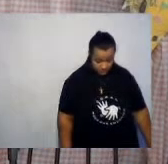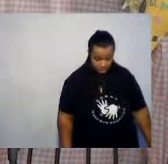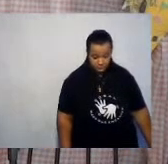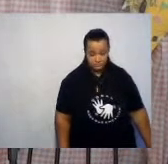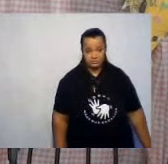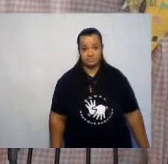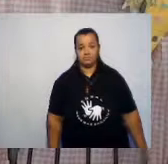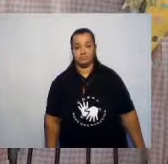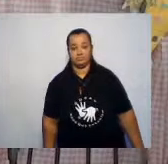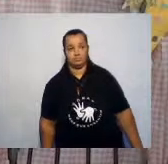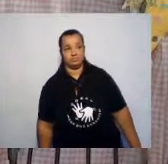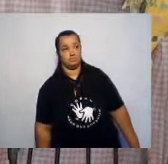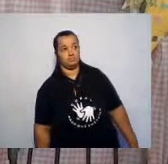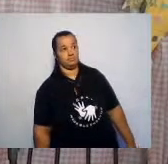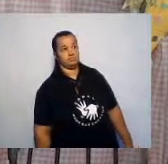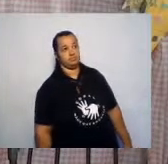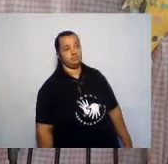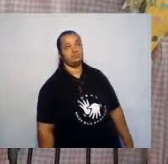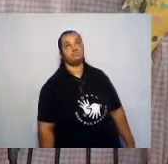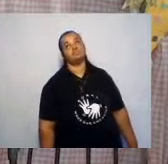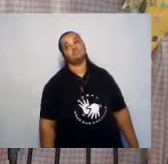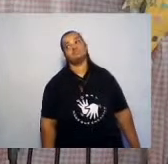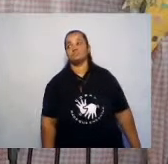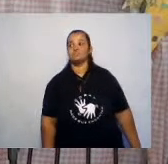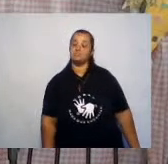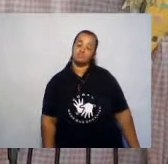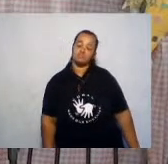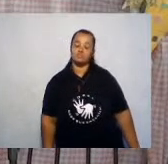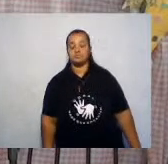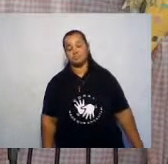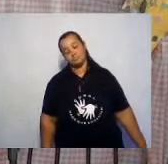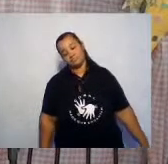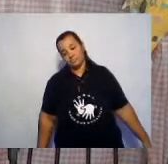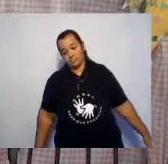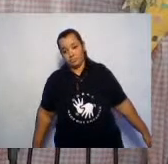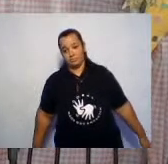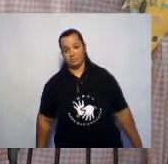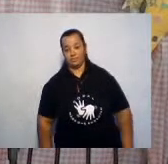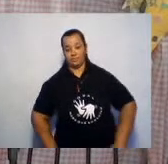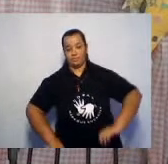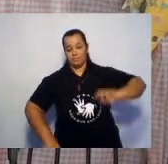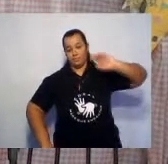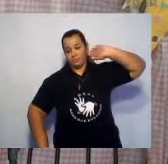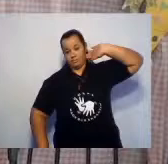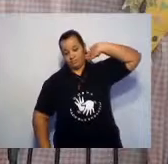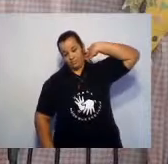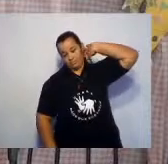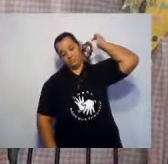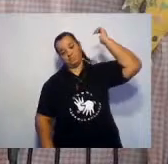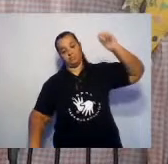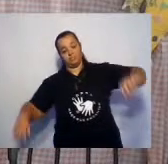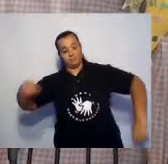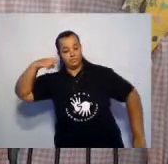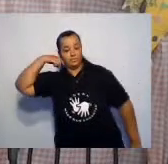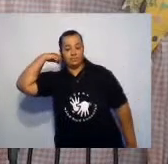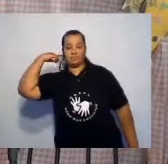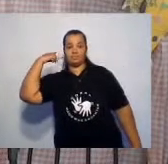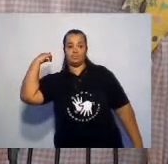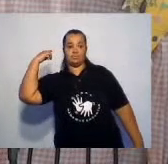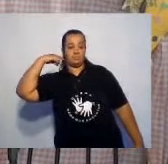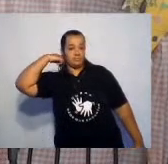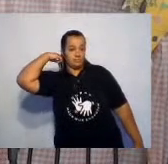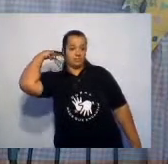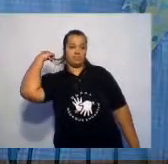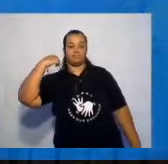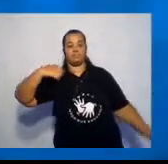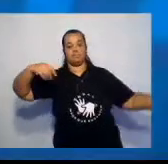um ano de vida, né? Infelizmente, a gente está nesse ritmo diferente, mas a gente tem muito a comemorar, porque a nossa cidade só cresce, a